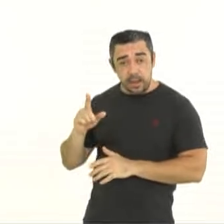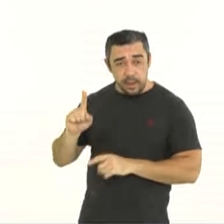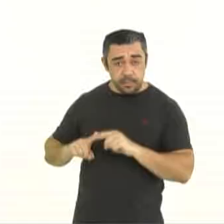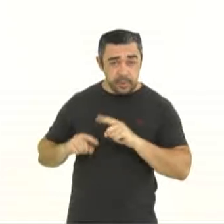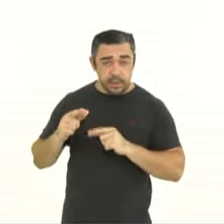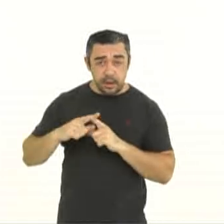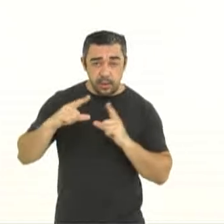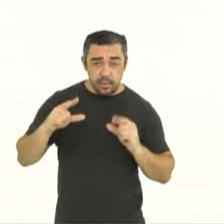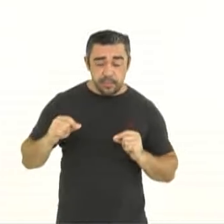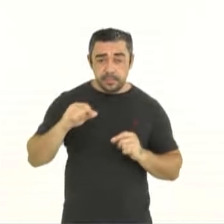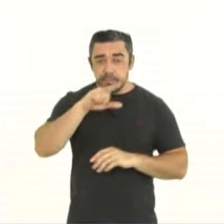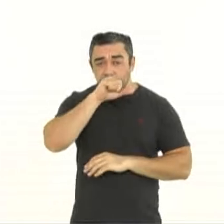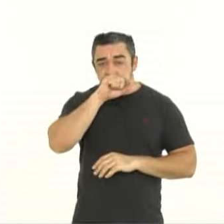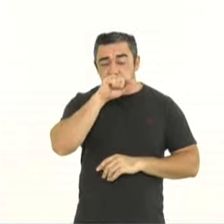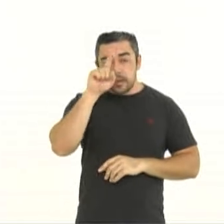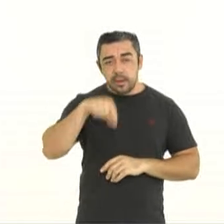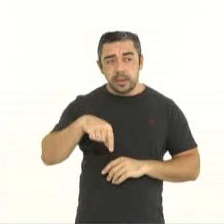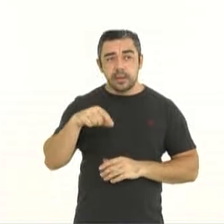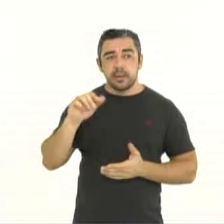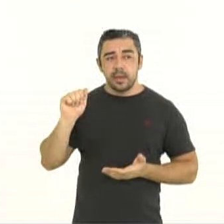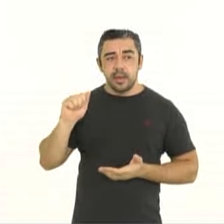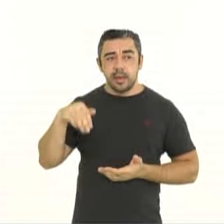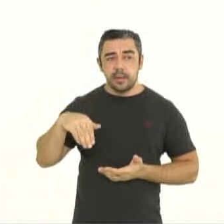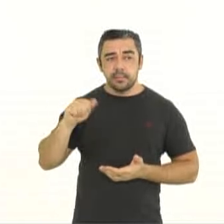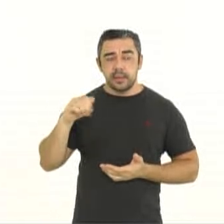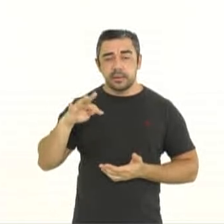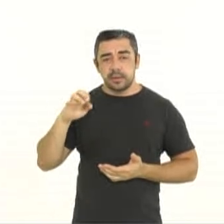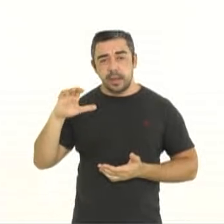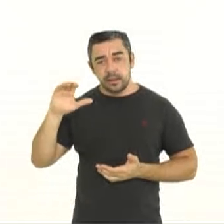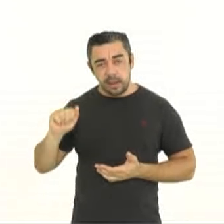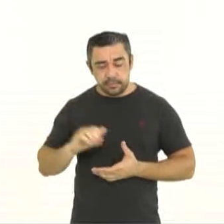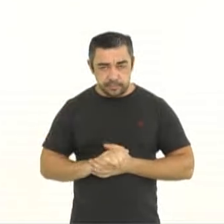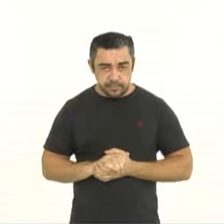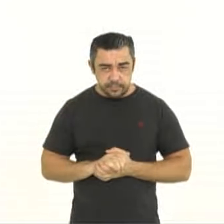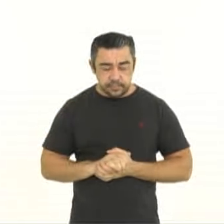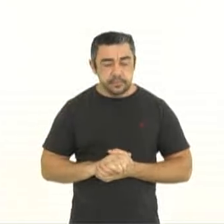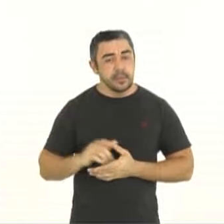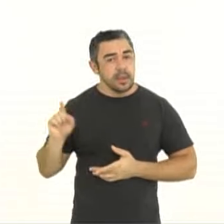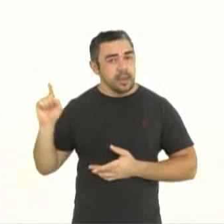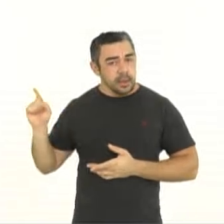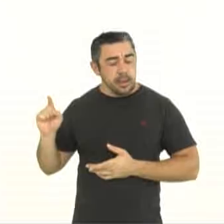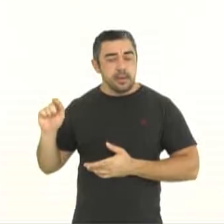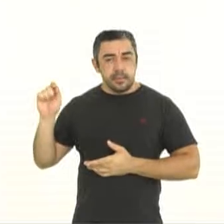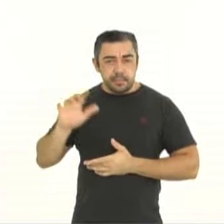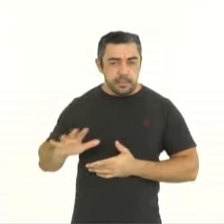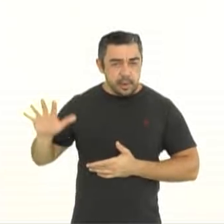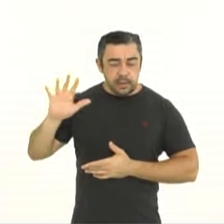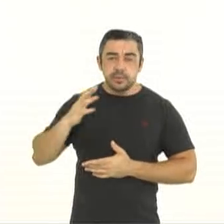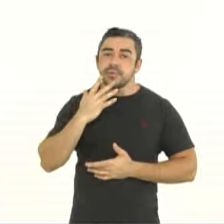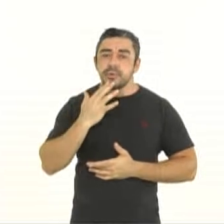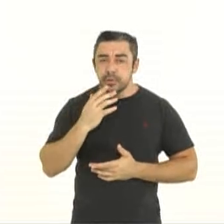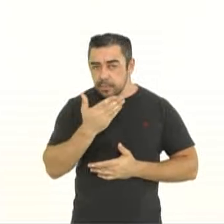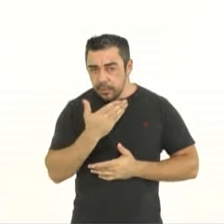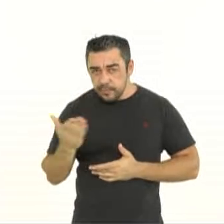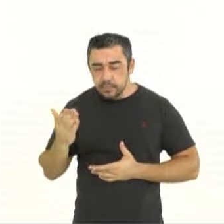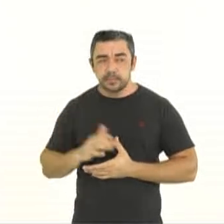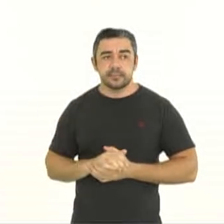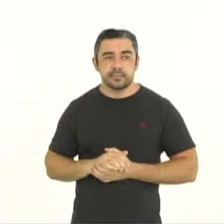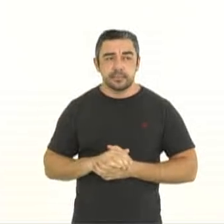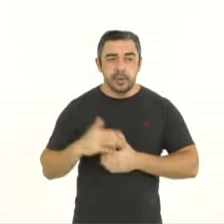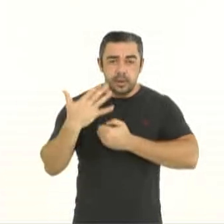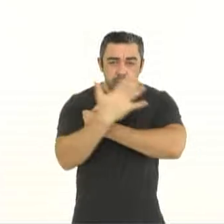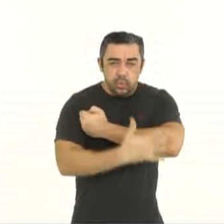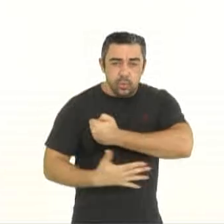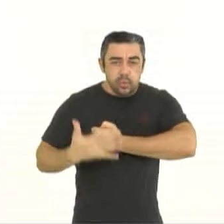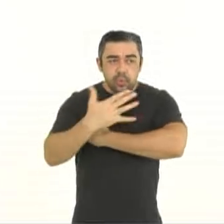eram chamados de amanteca. A professora trouxe mais uma imagem bem colorida para vocês. Um escudo de